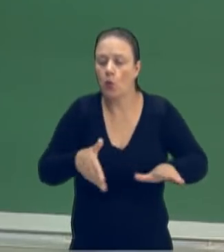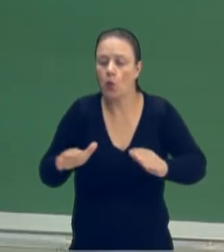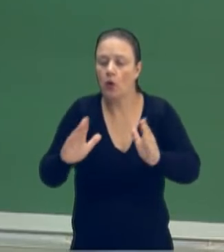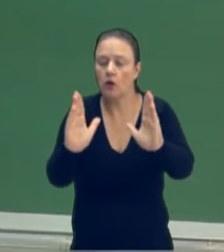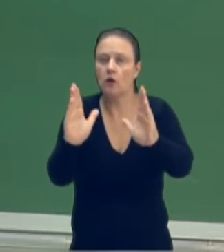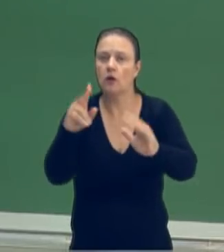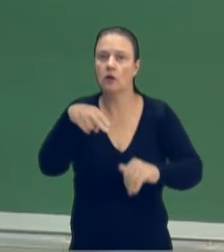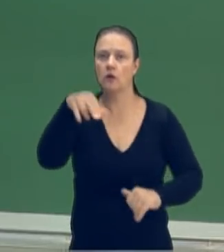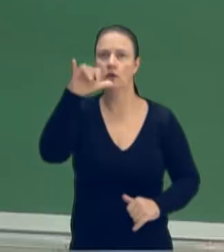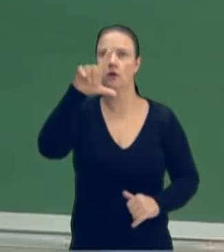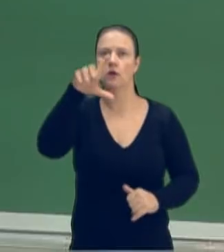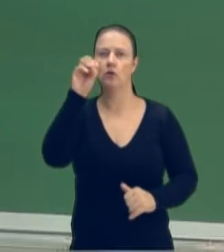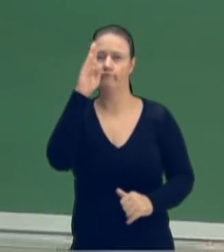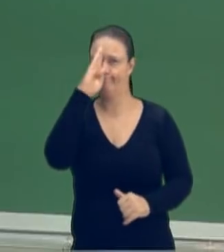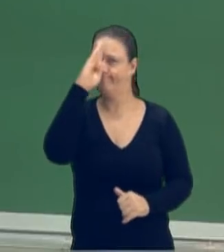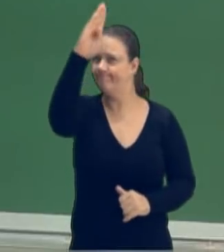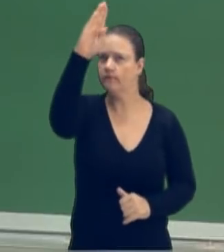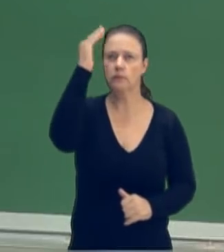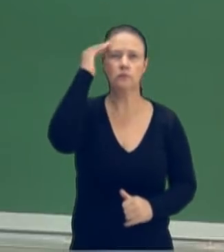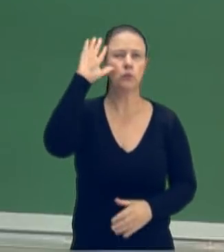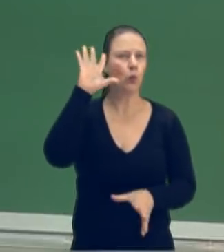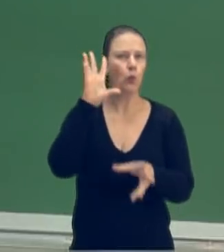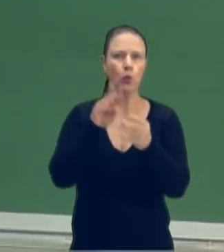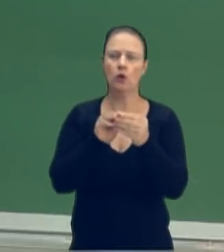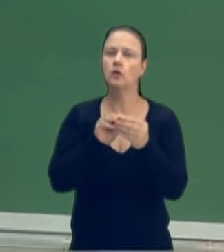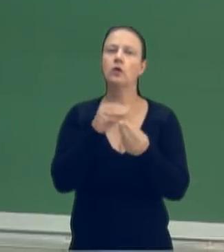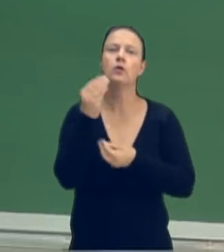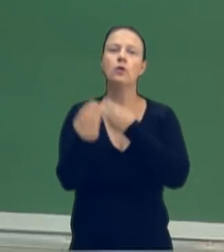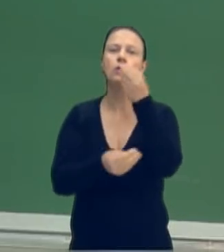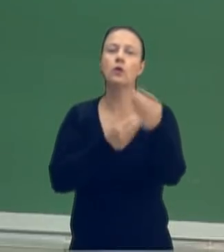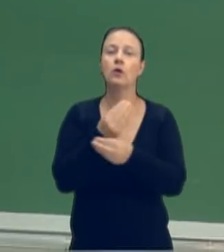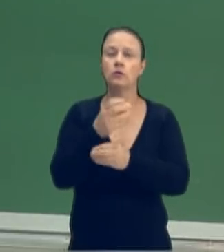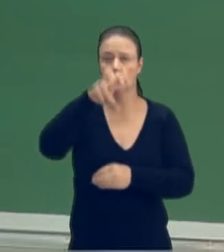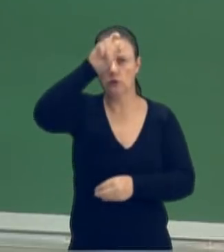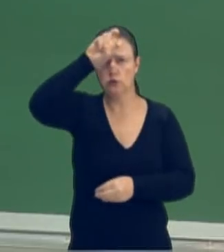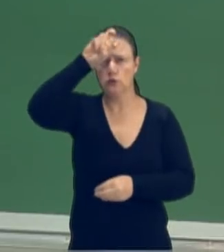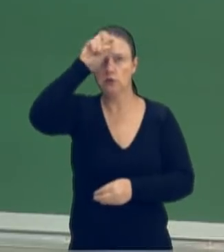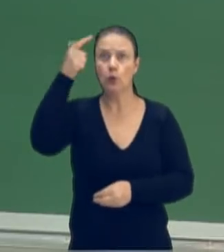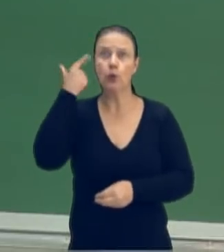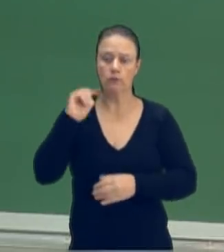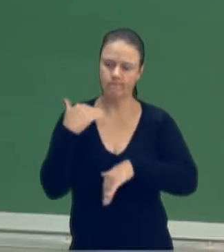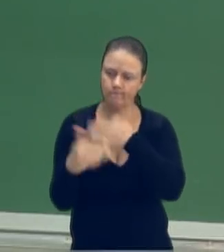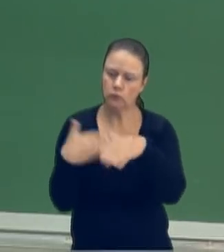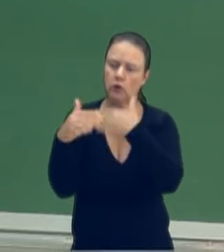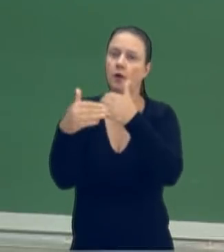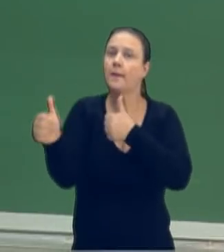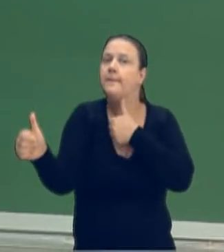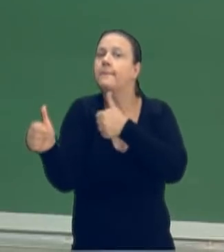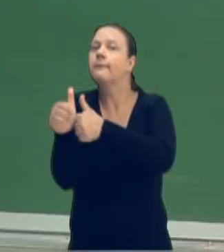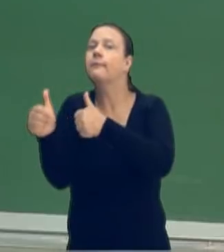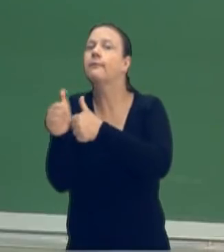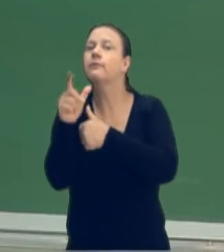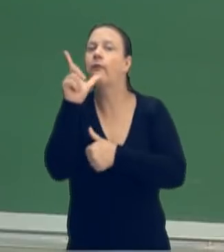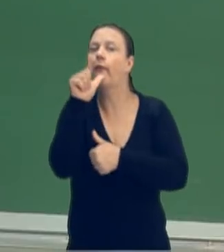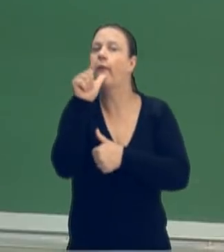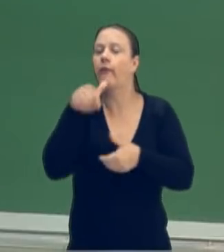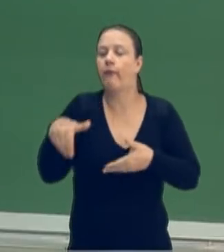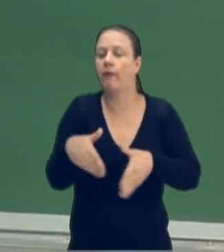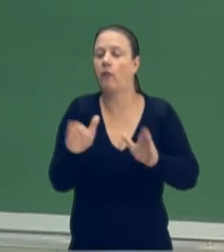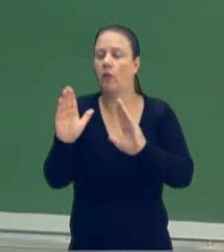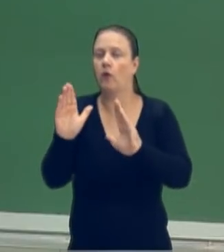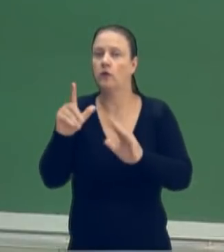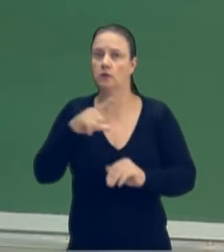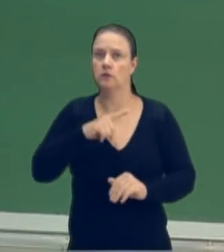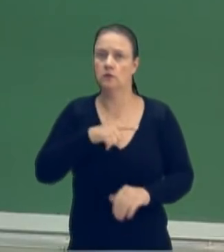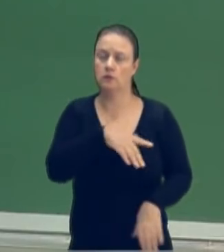que é fundamental para nós entendermos como que o Egito conseguiu se desenvolver próximo dessa região. Aqui ao lado nós temos, na parte